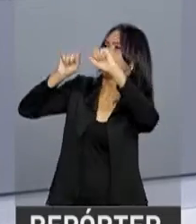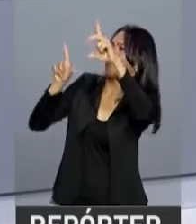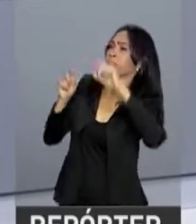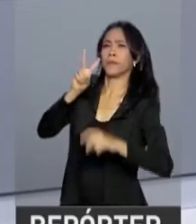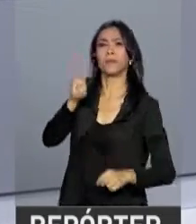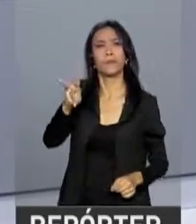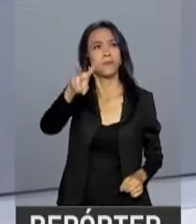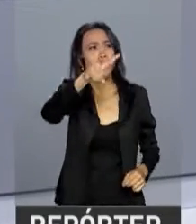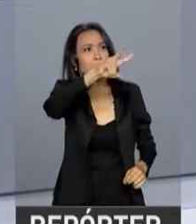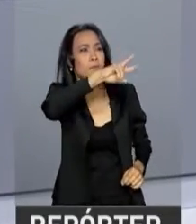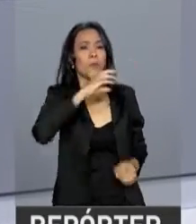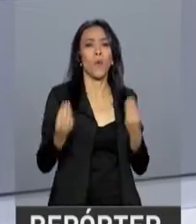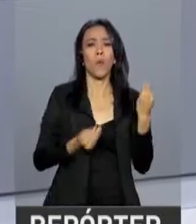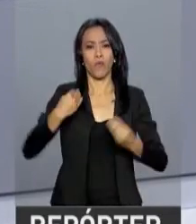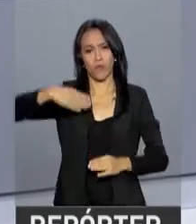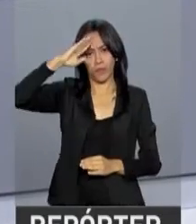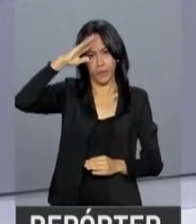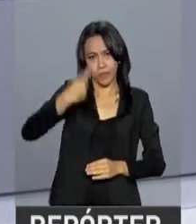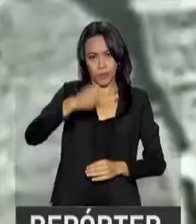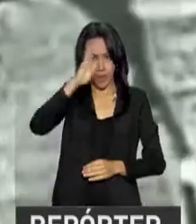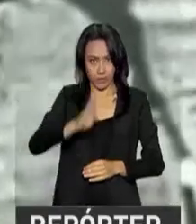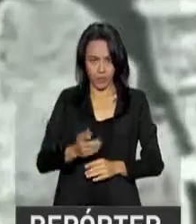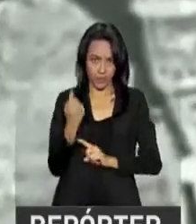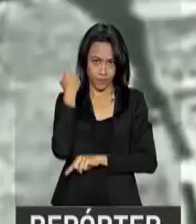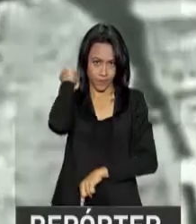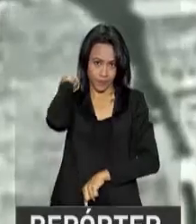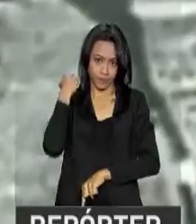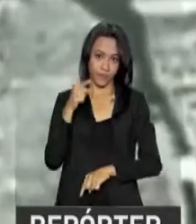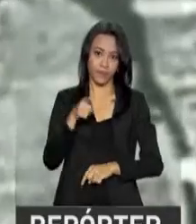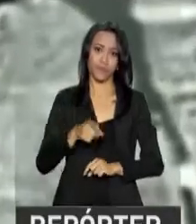Força Expedicionária Brasileira.